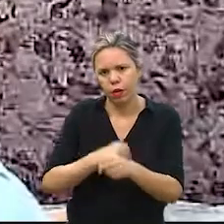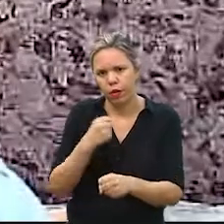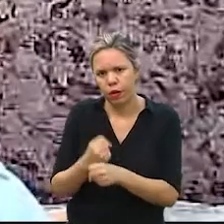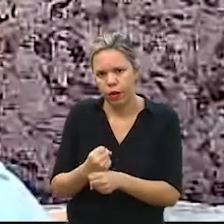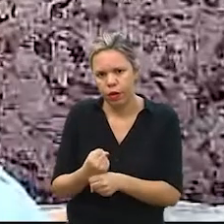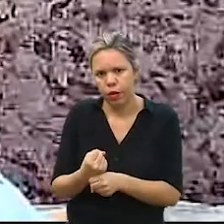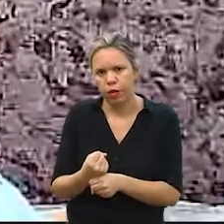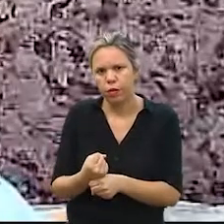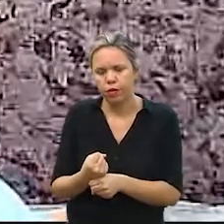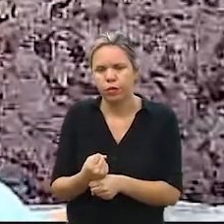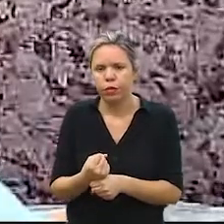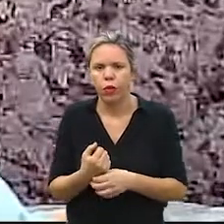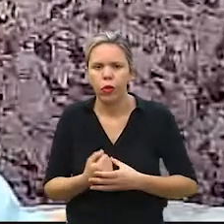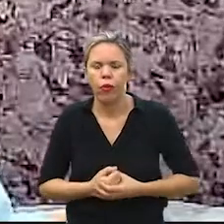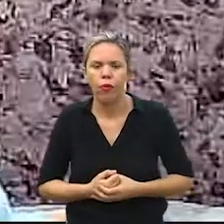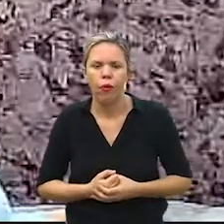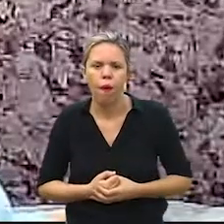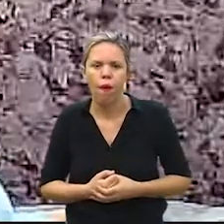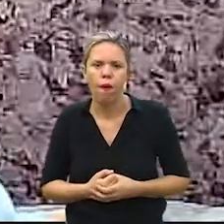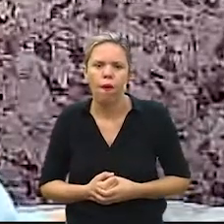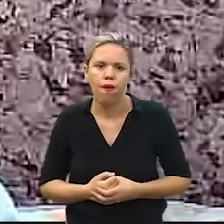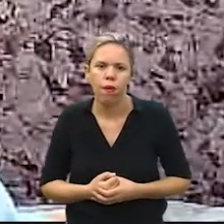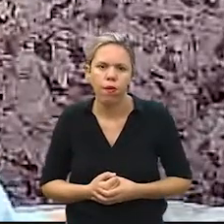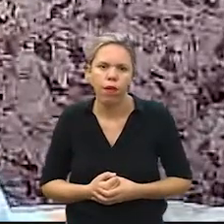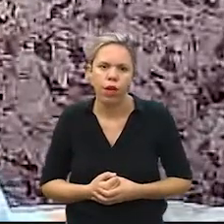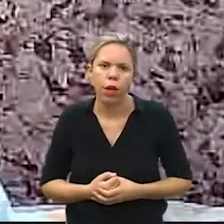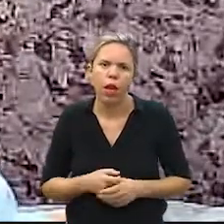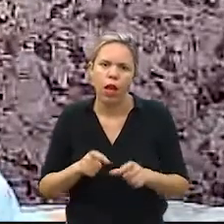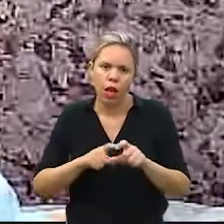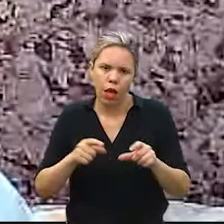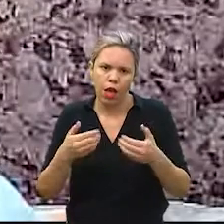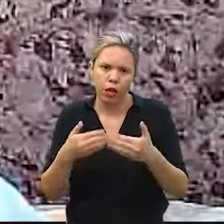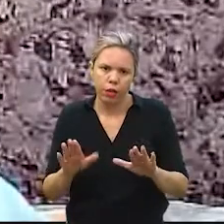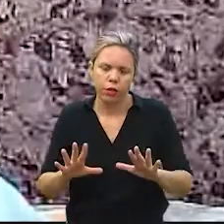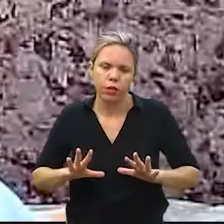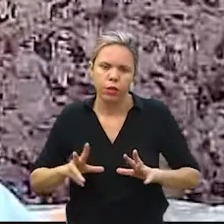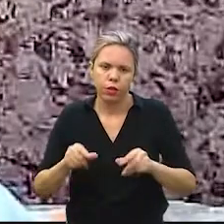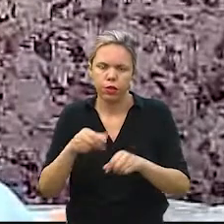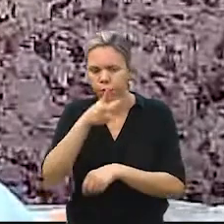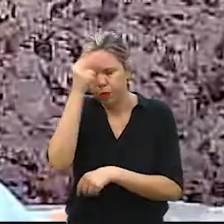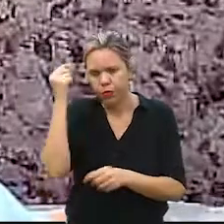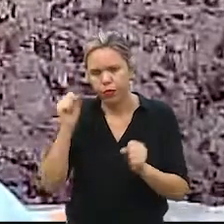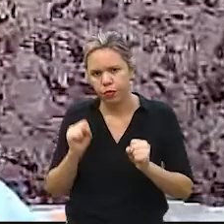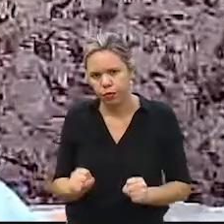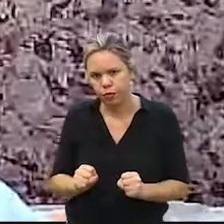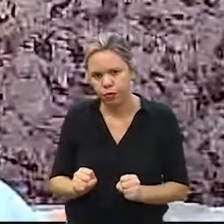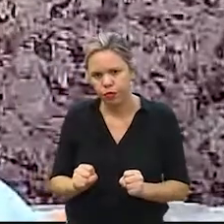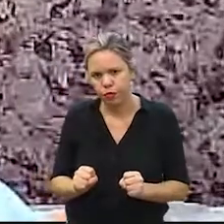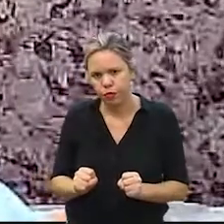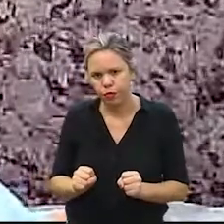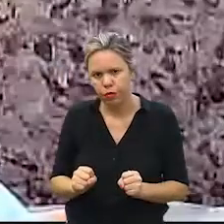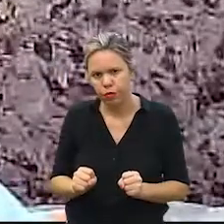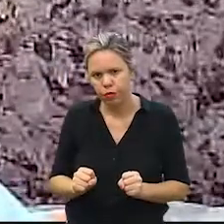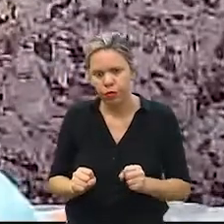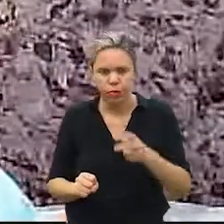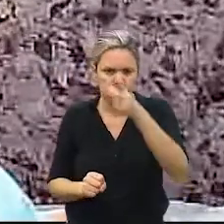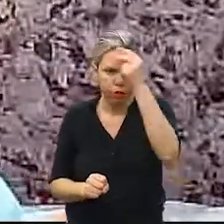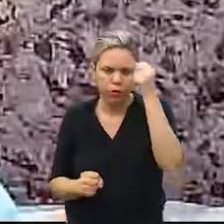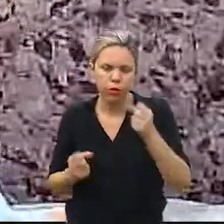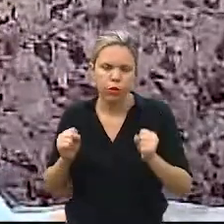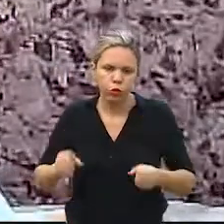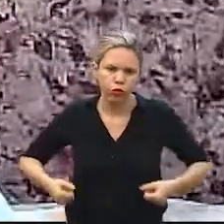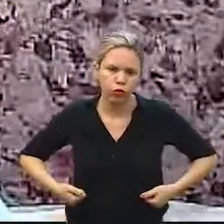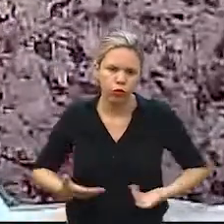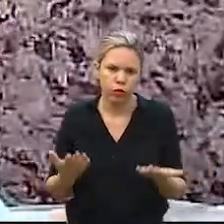Em última instância, é aí que é autorizado tudo que a Prefeitura pode, tudo que o Executivo pode